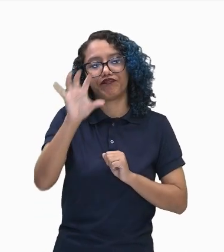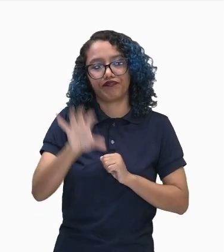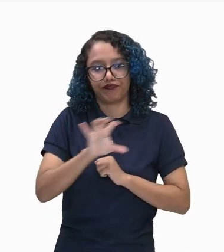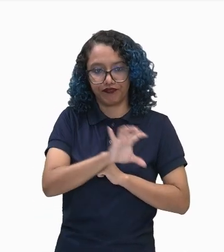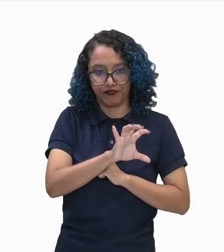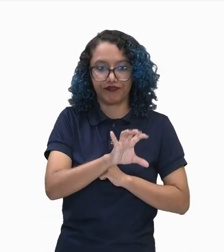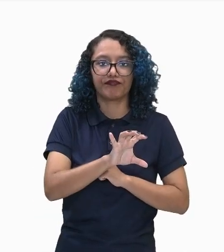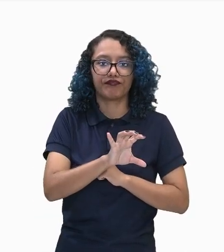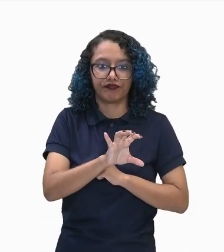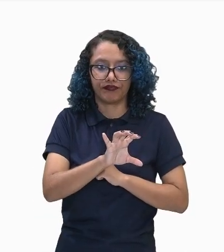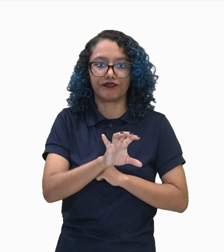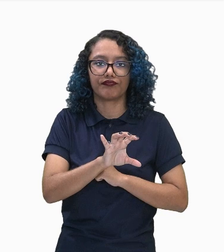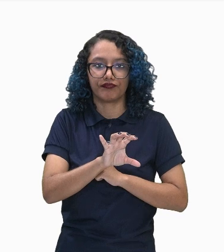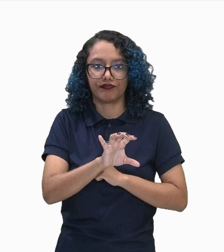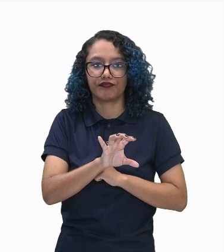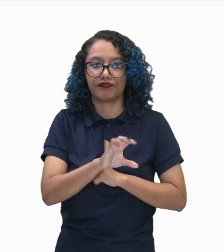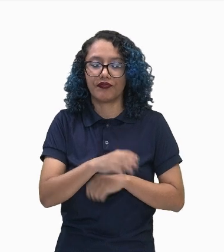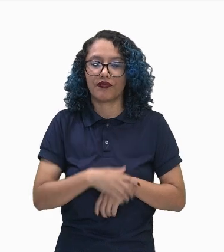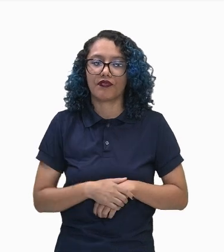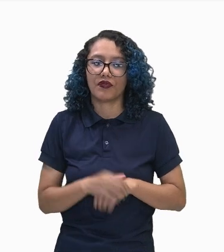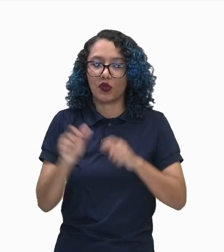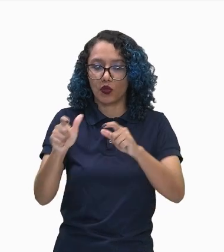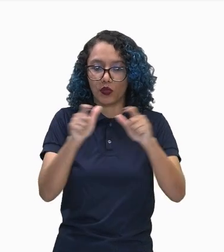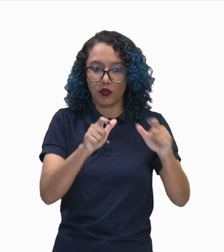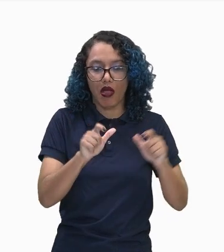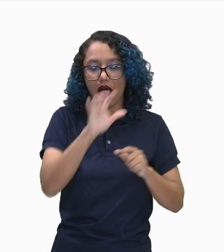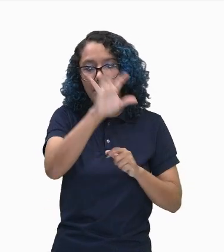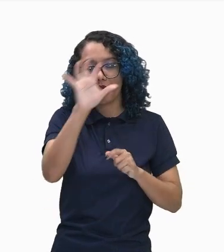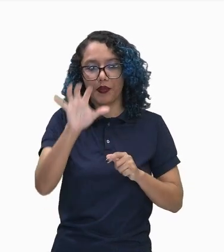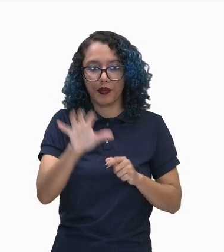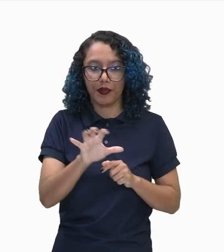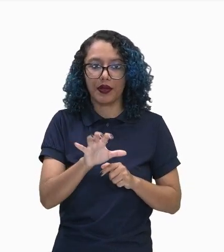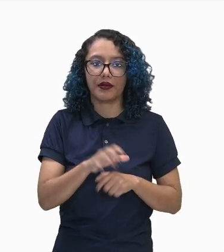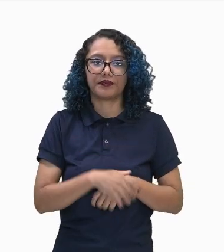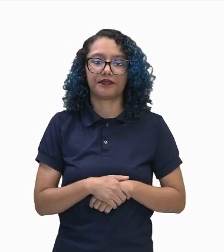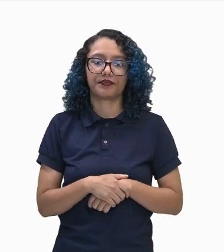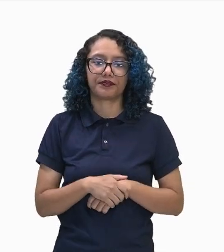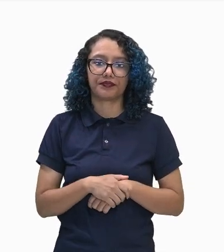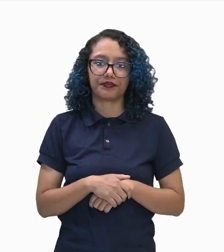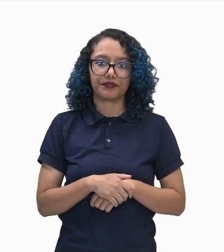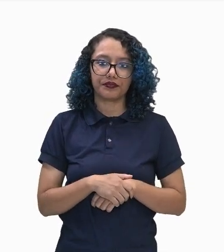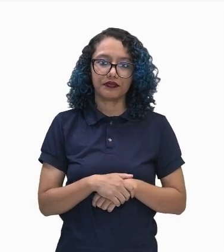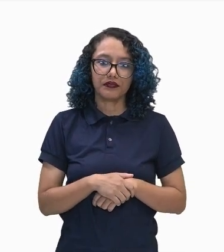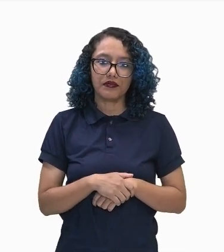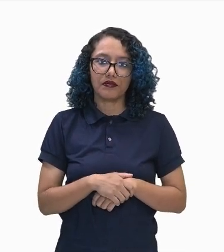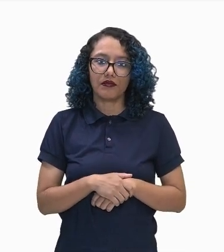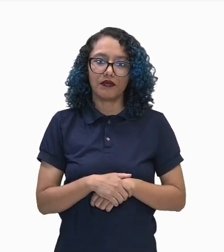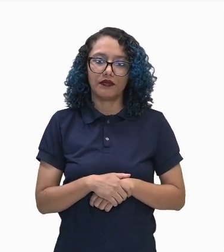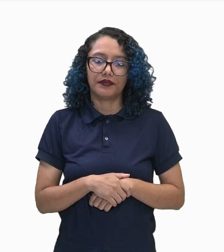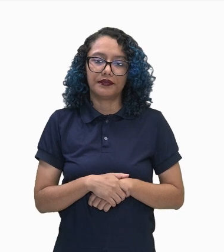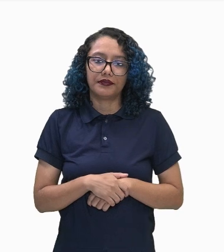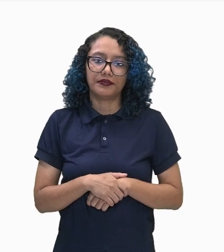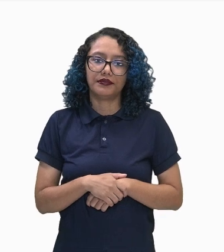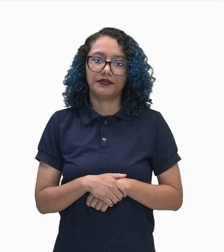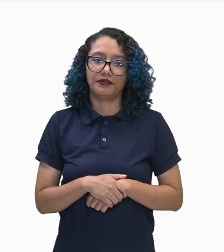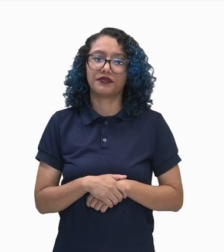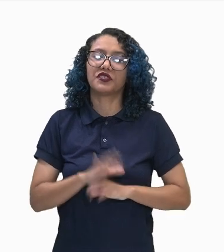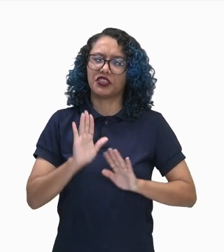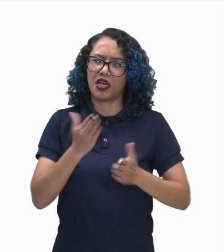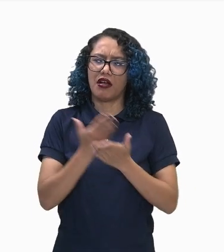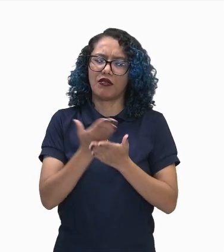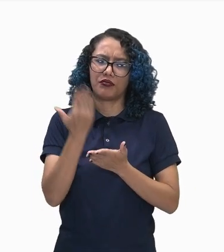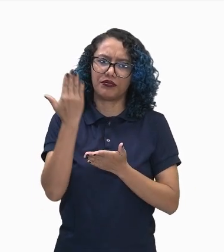regionalismo, né? Ou com os regionalismos. Então, nós podemos ver que nós vimos em aulas anteriores